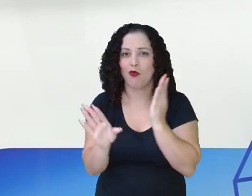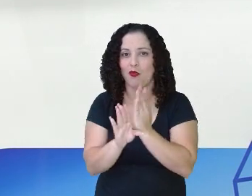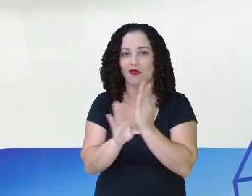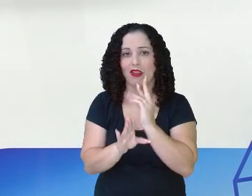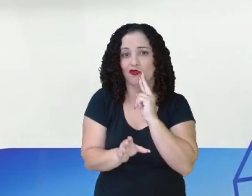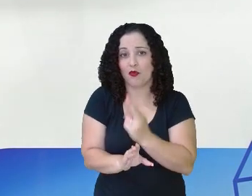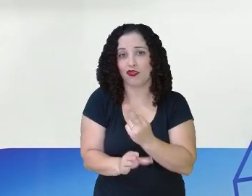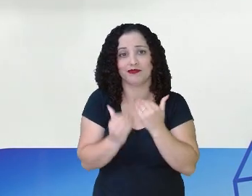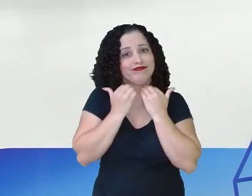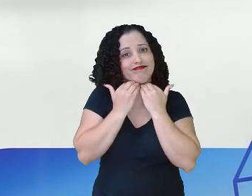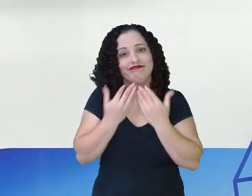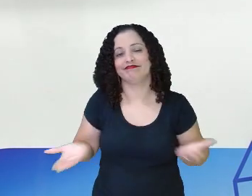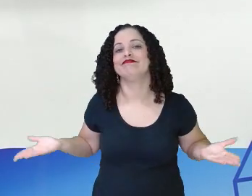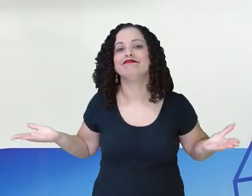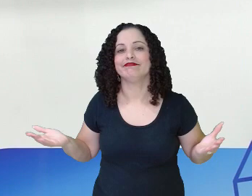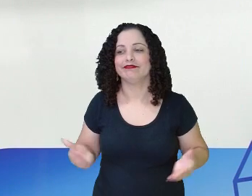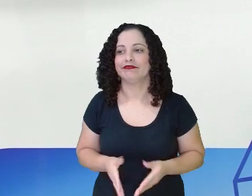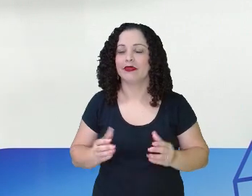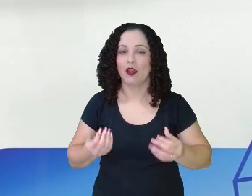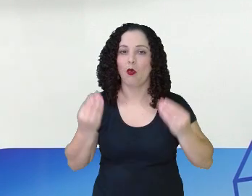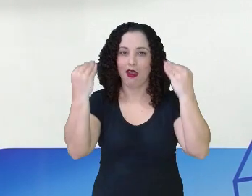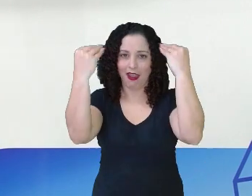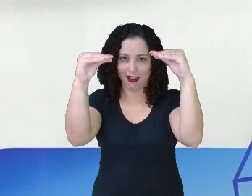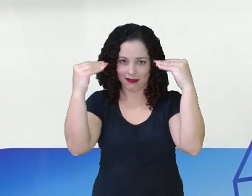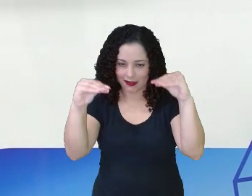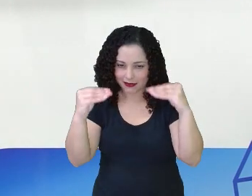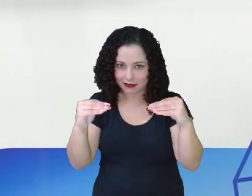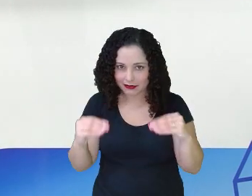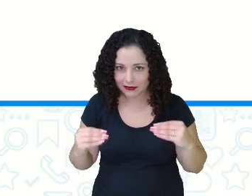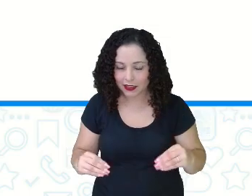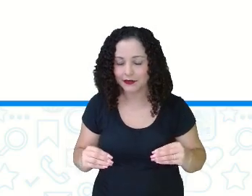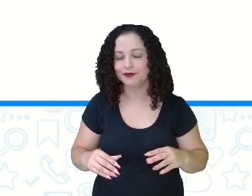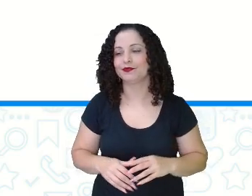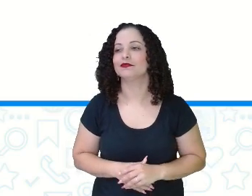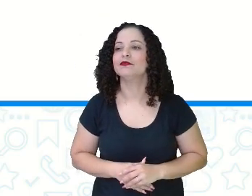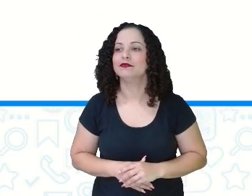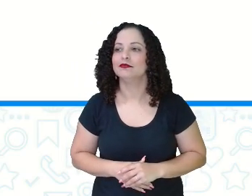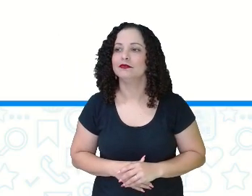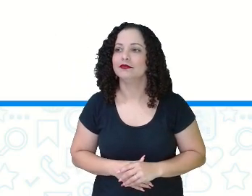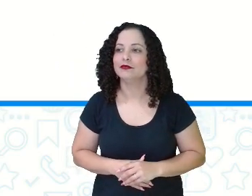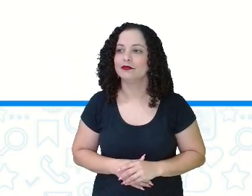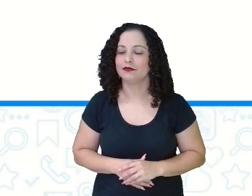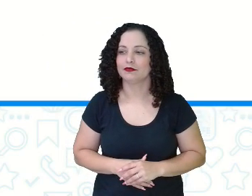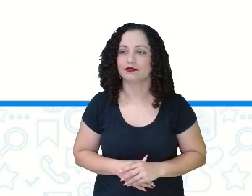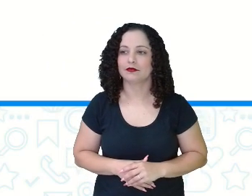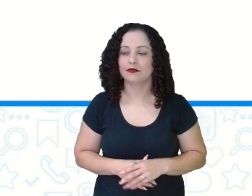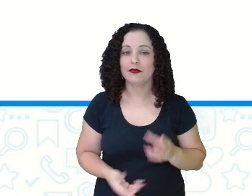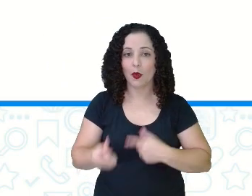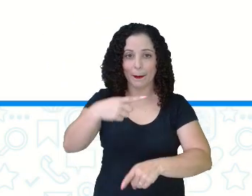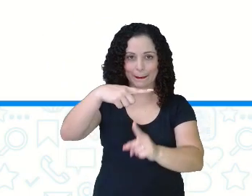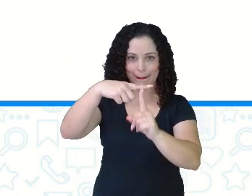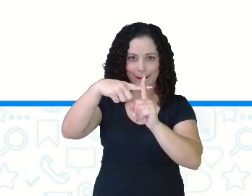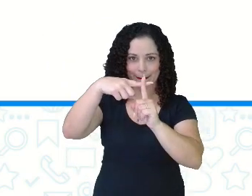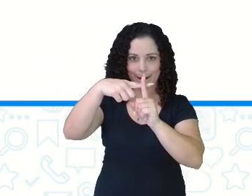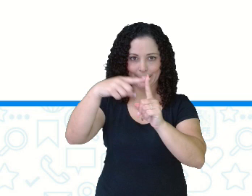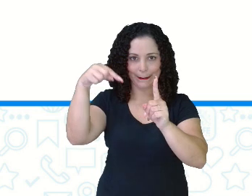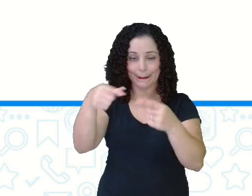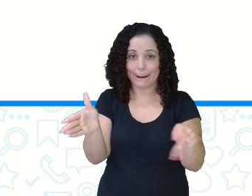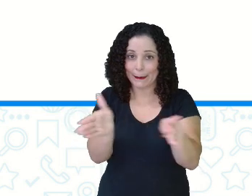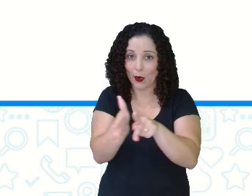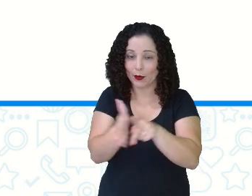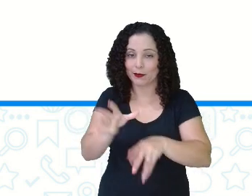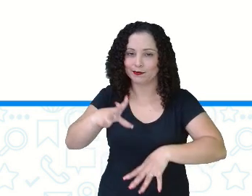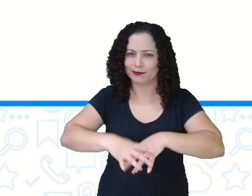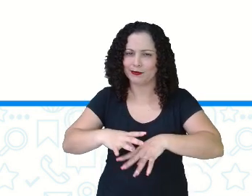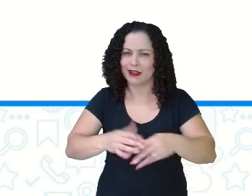esperado. Então, acrescentar mais uma palavra-chave. Adição é uma operação matemática que